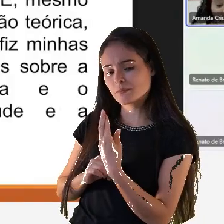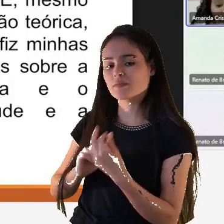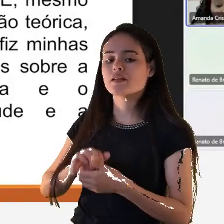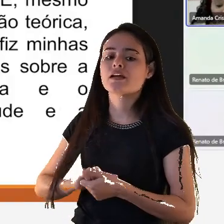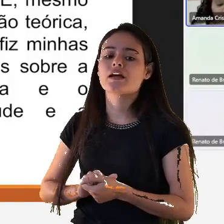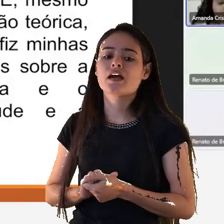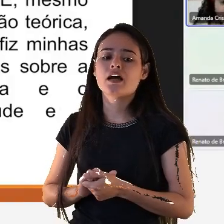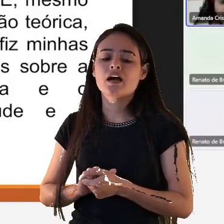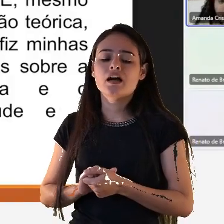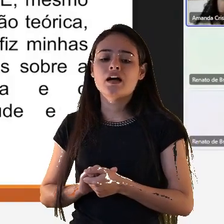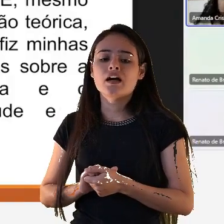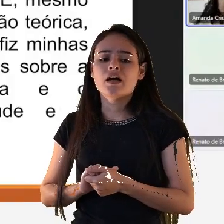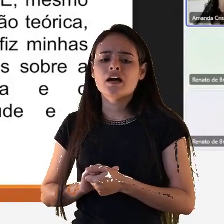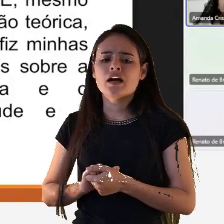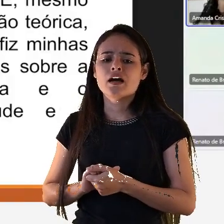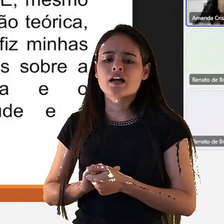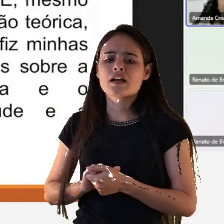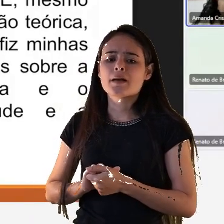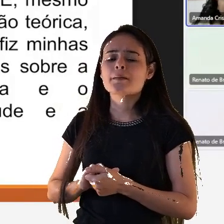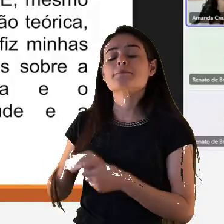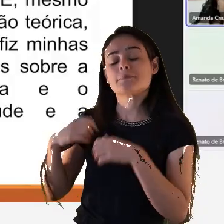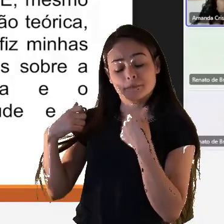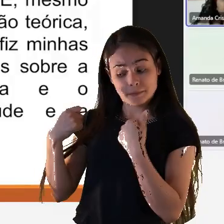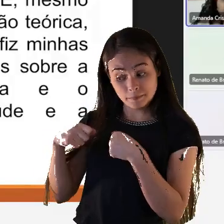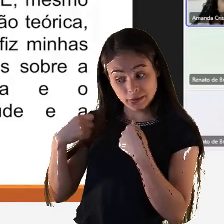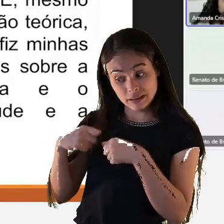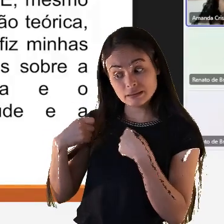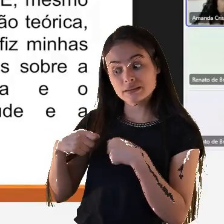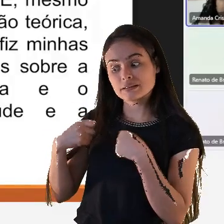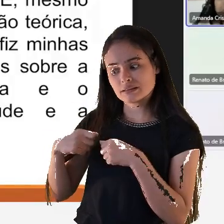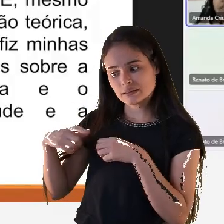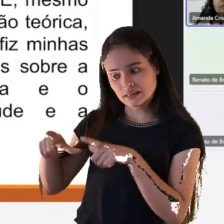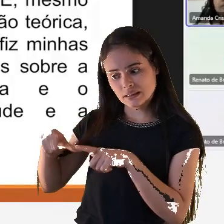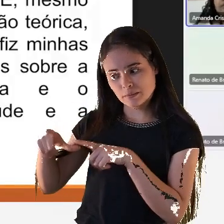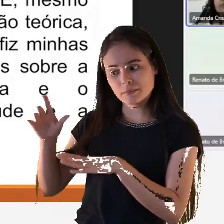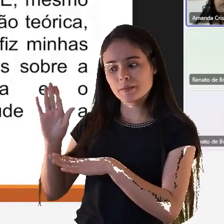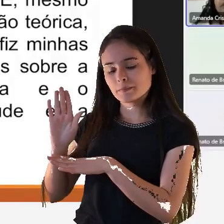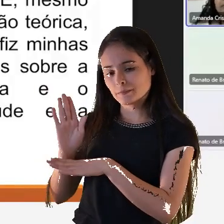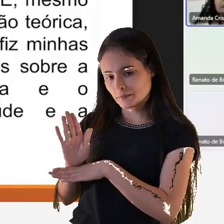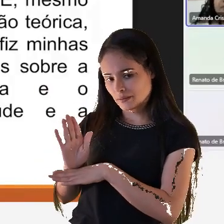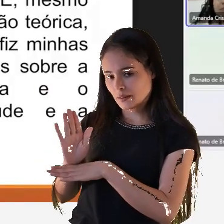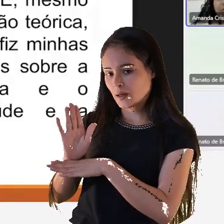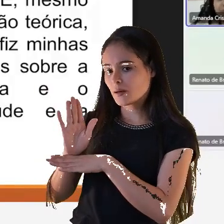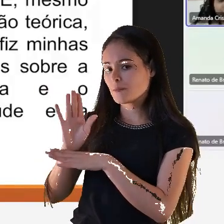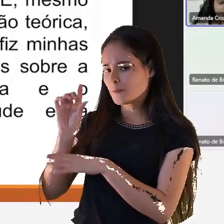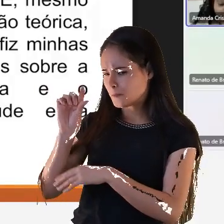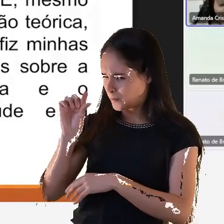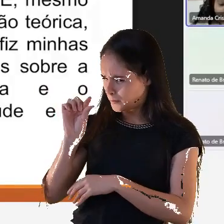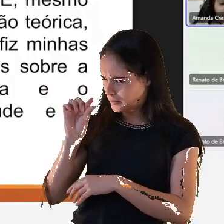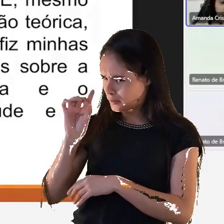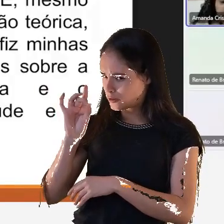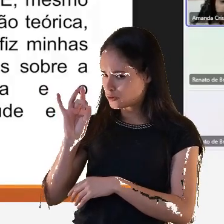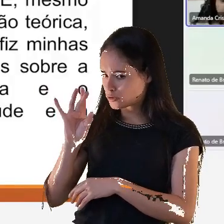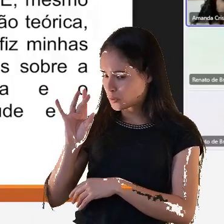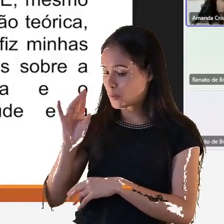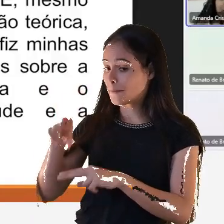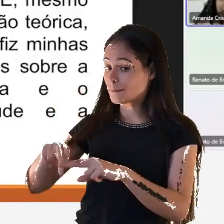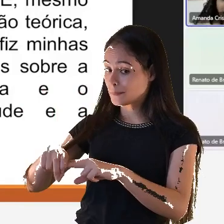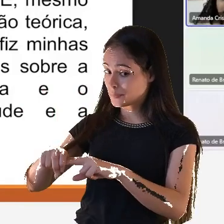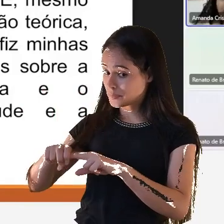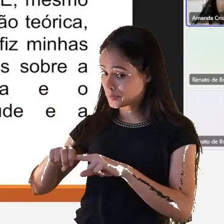né? A força do trabalho em grupo, a força de um trabalho sindical